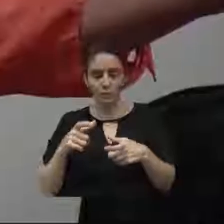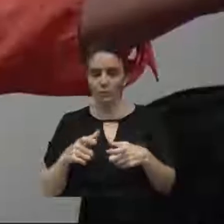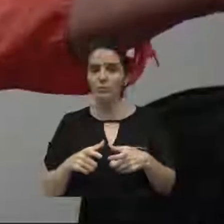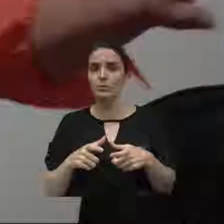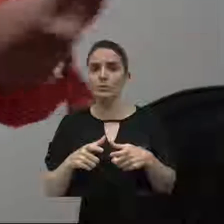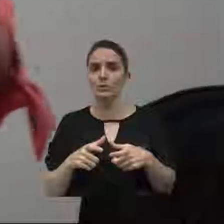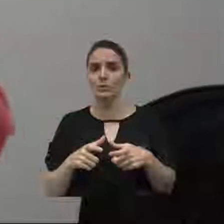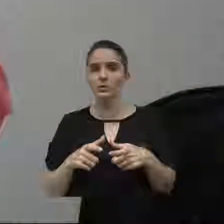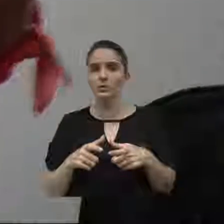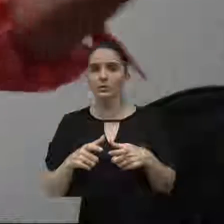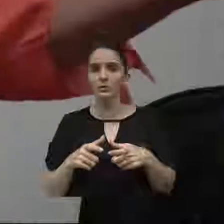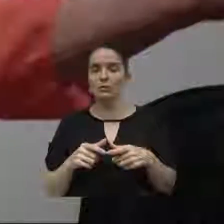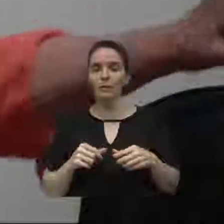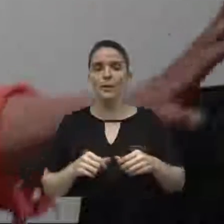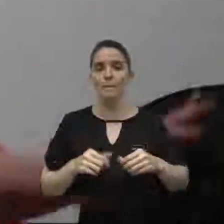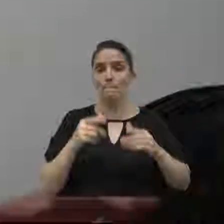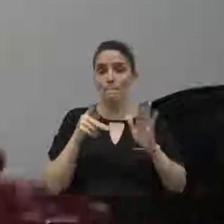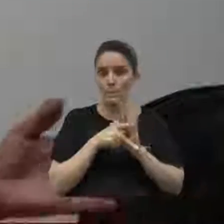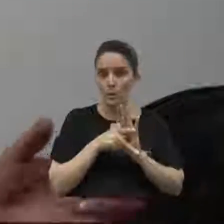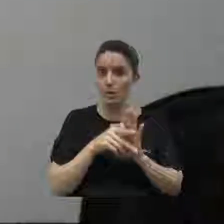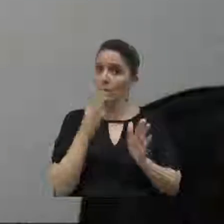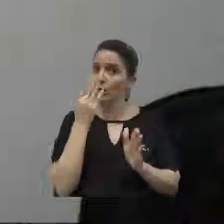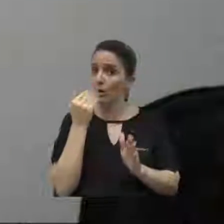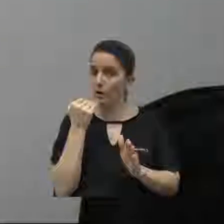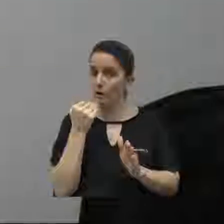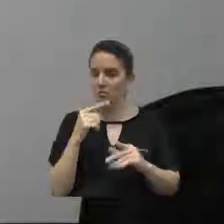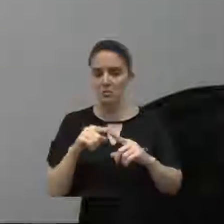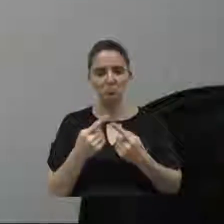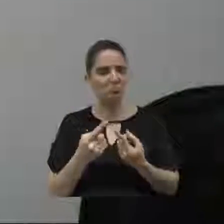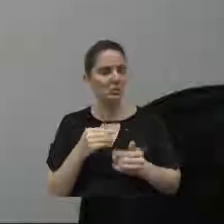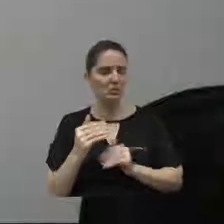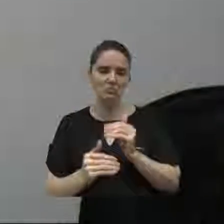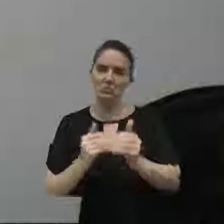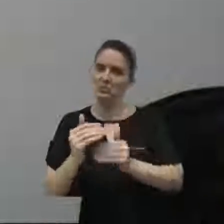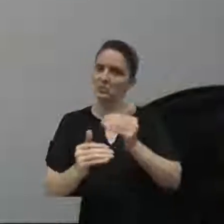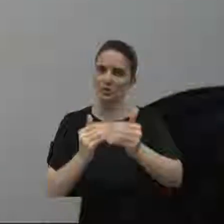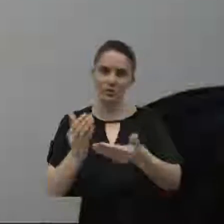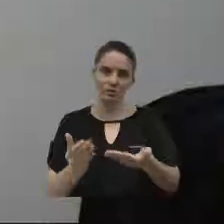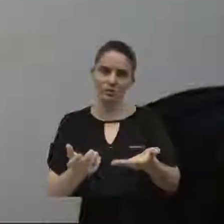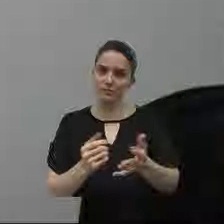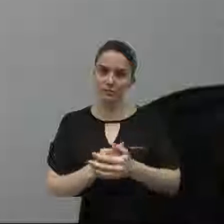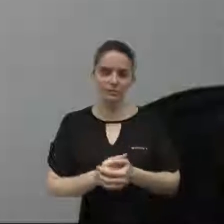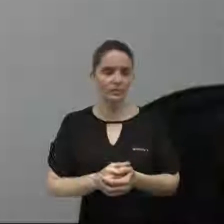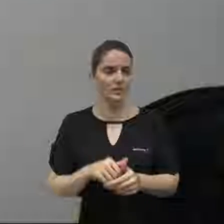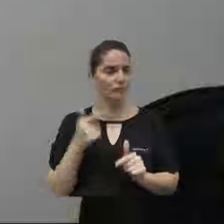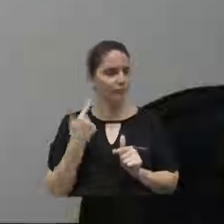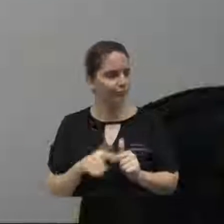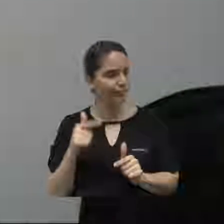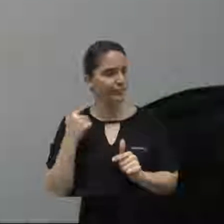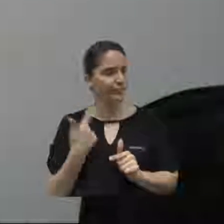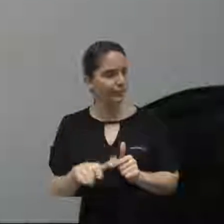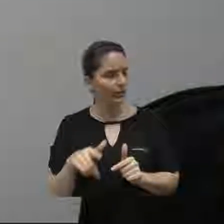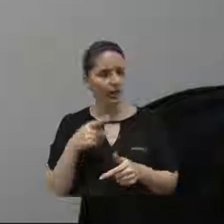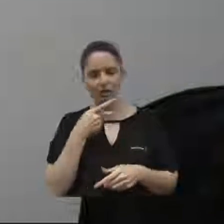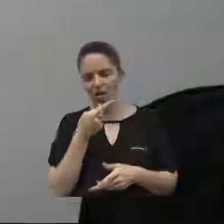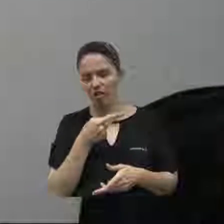num espaço gourmet, a ideia era essa, mas enfim, não deu continuidade, é o que a gente vive, aquele caos que a gente está cansado de falar aqui e ouvir.